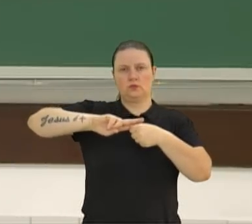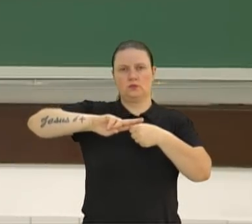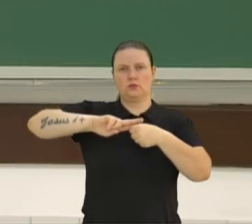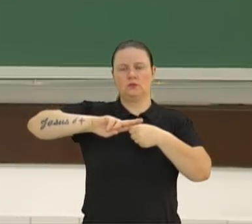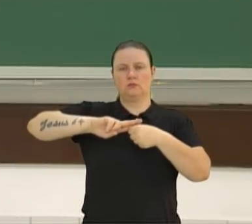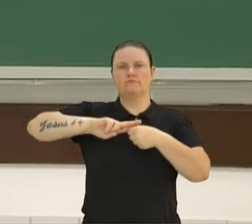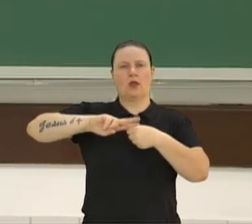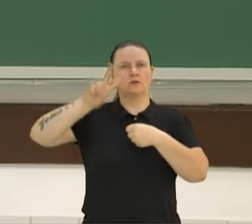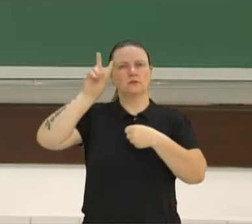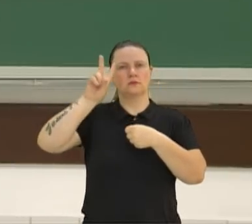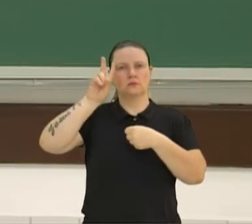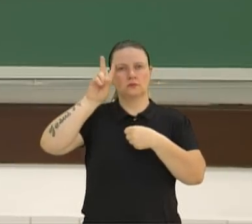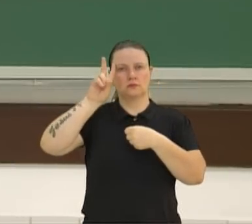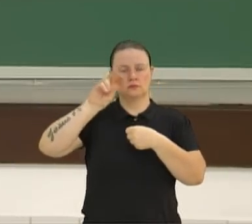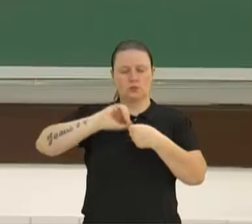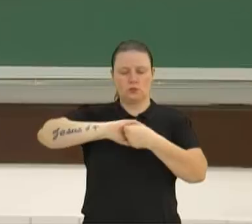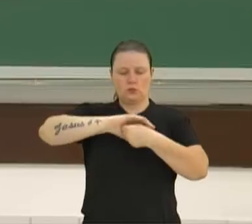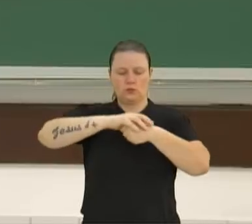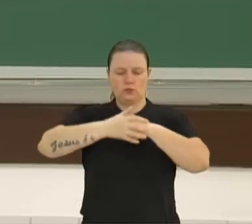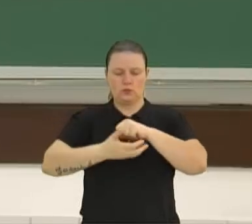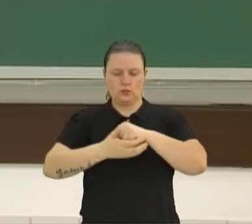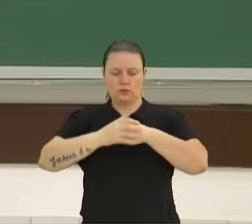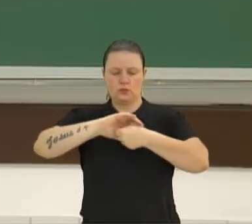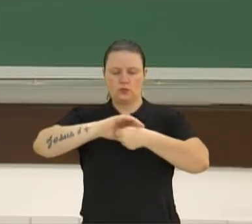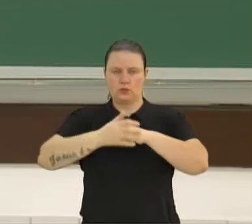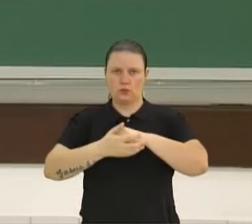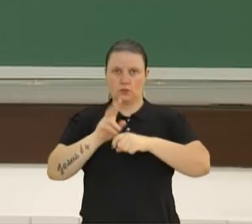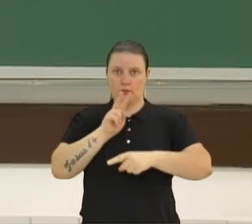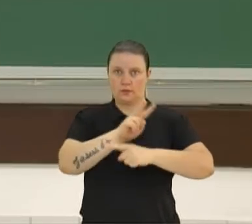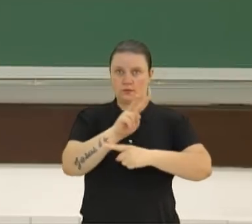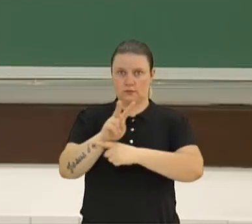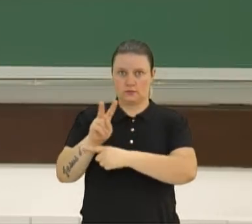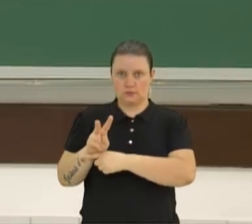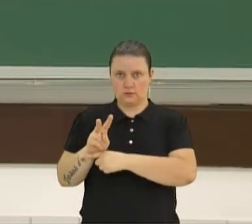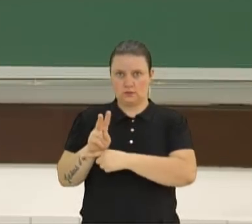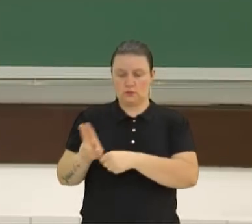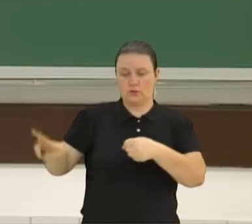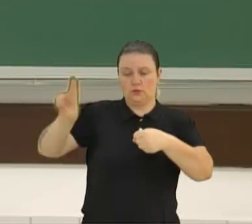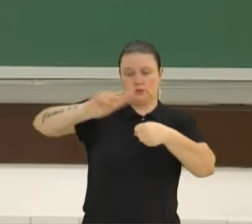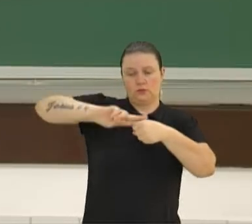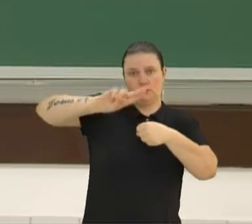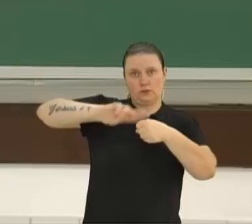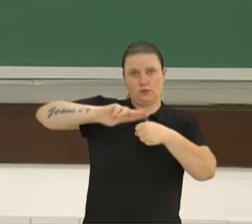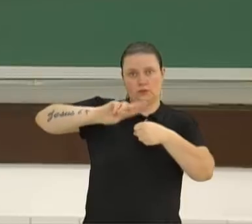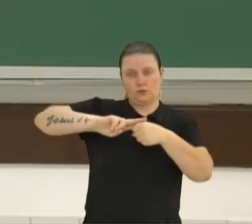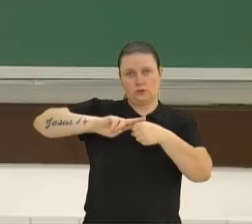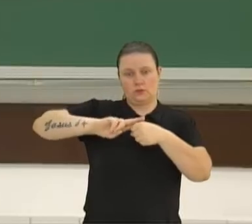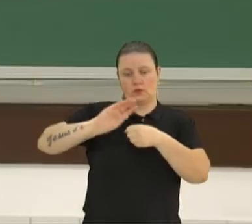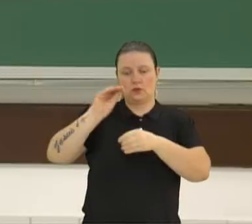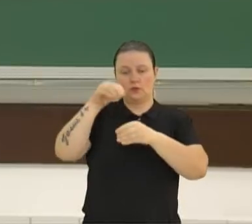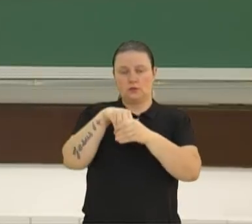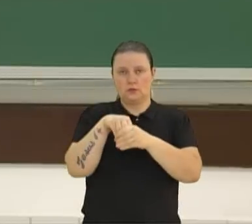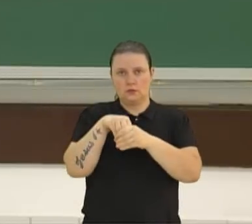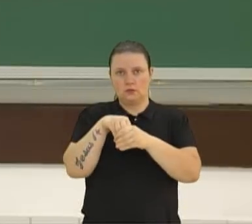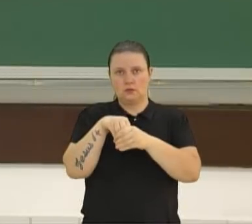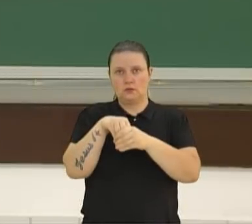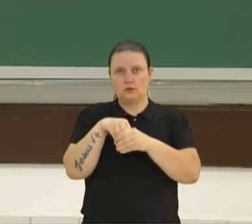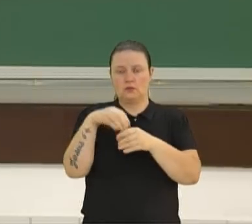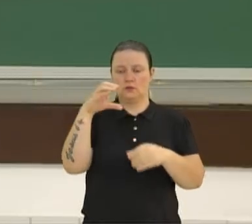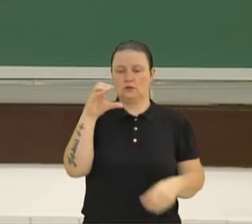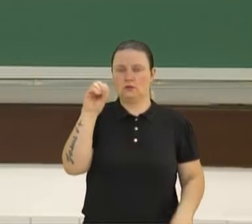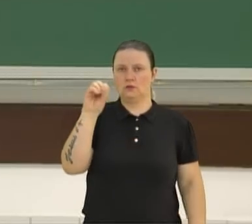O citoplasma é aquela camada formada por água e sais minerais, né? Aquela camada gelatinosa, onde nós vamos encontrar as organelas celulares.